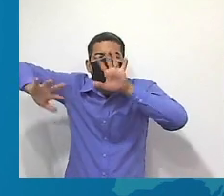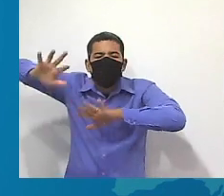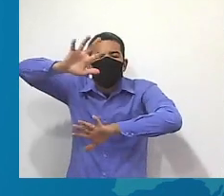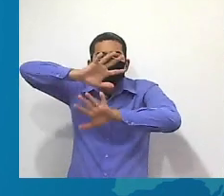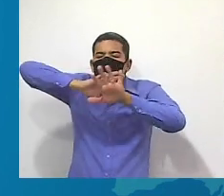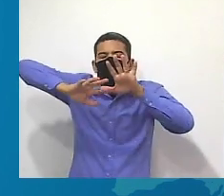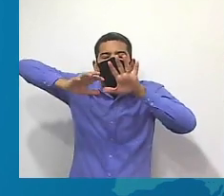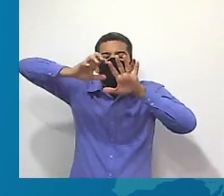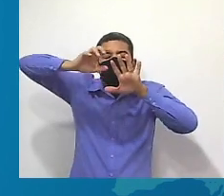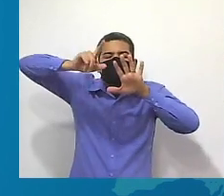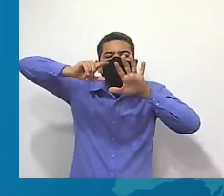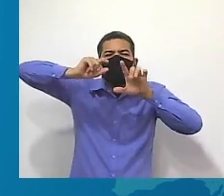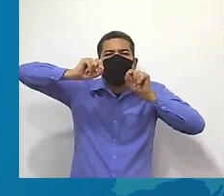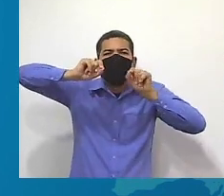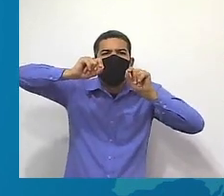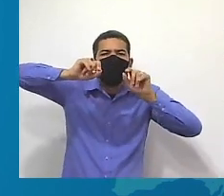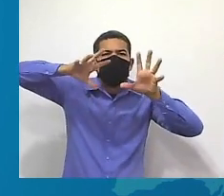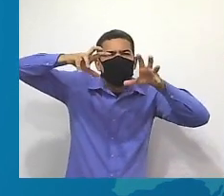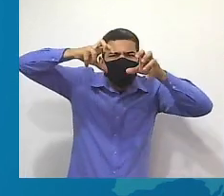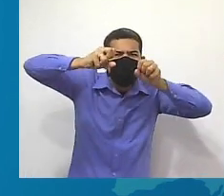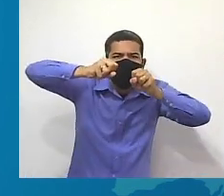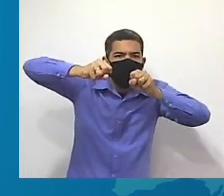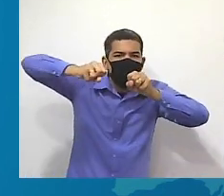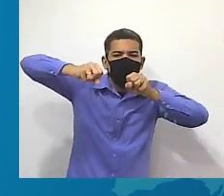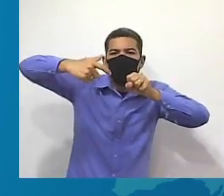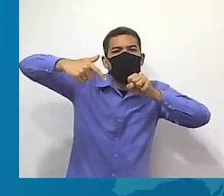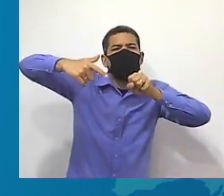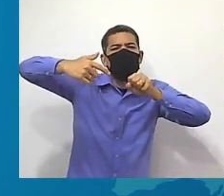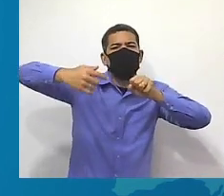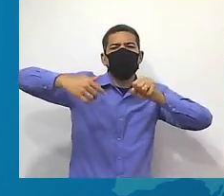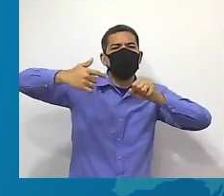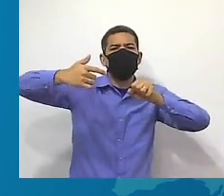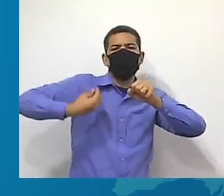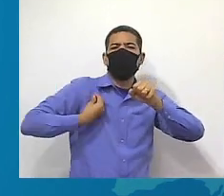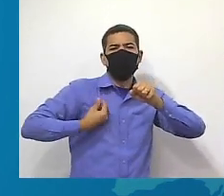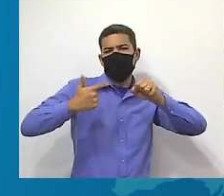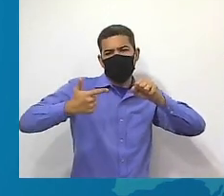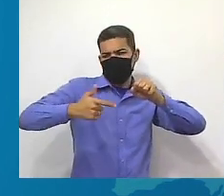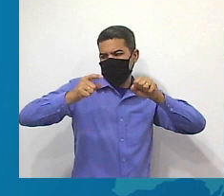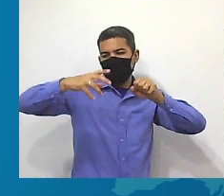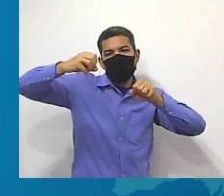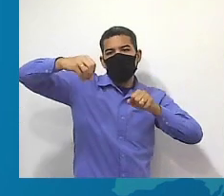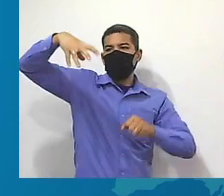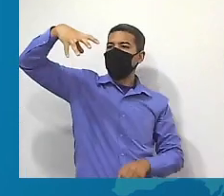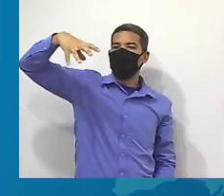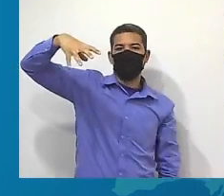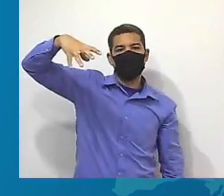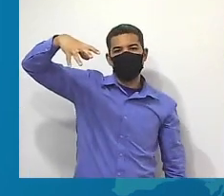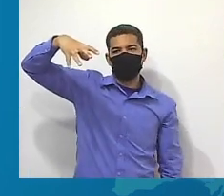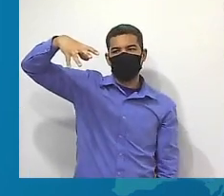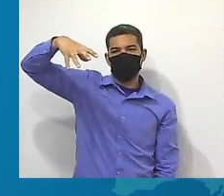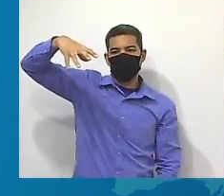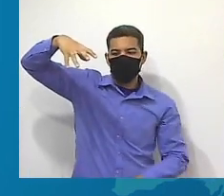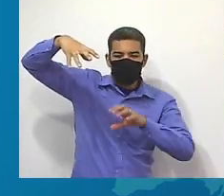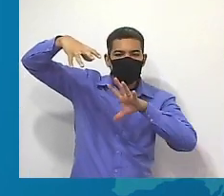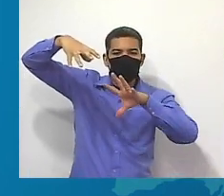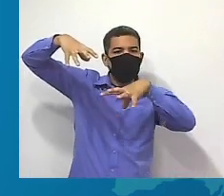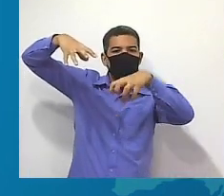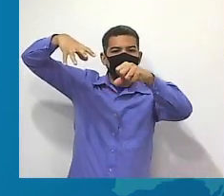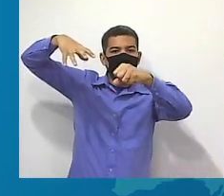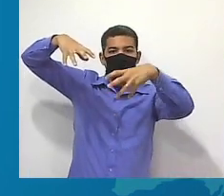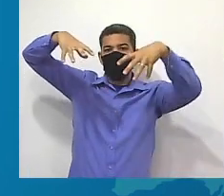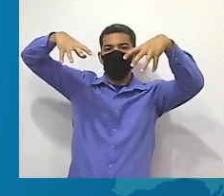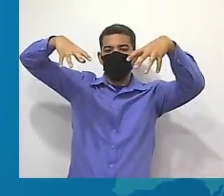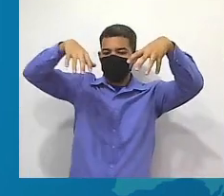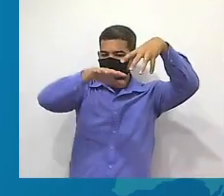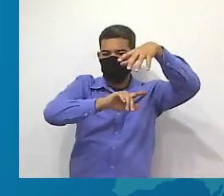é a ausência de luz. Conforme você coloca a luz no ambiente, aquela escuridão tende a ir embora. Então,